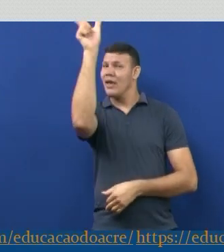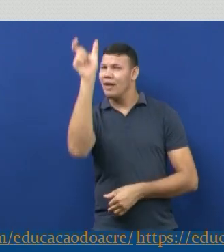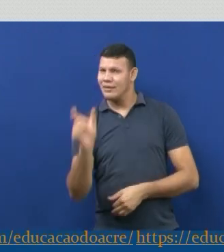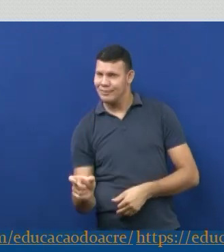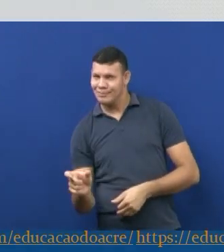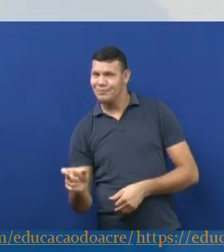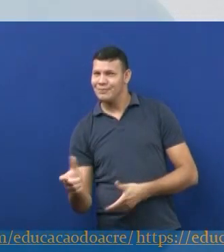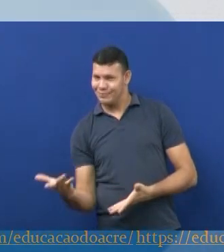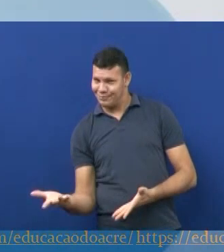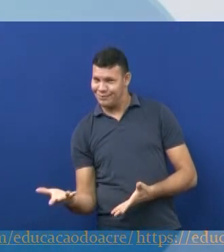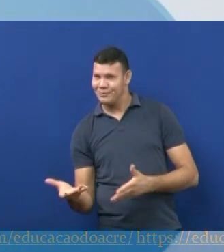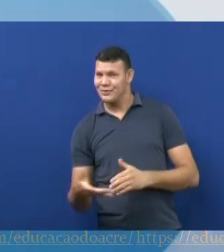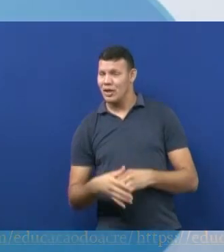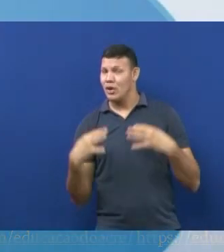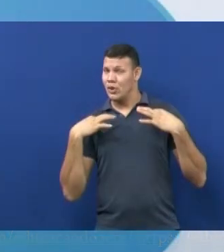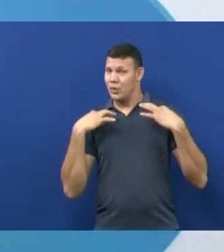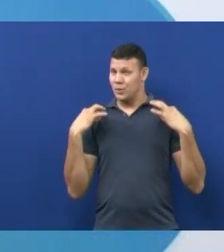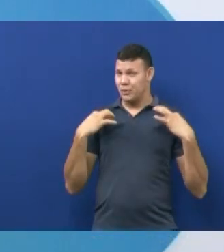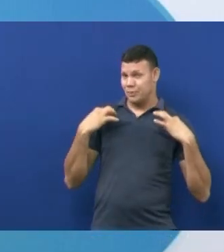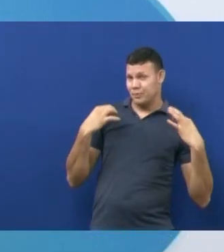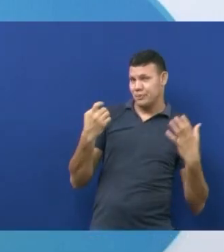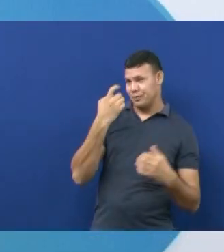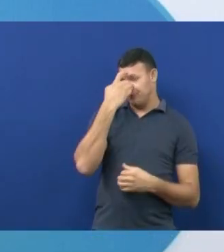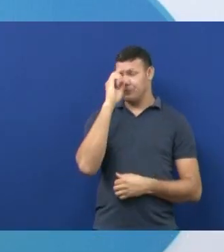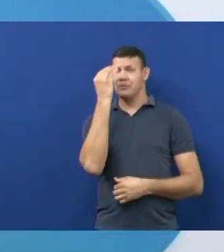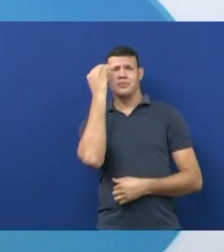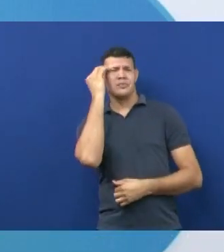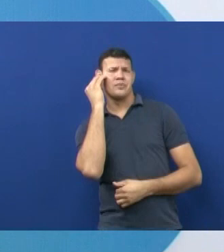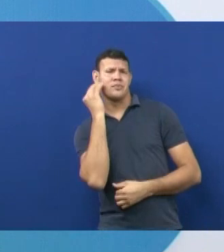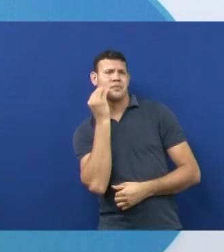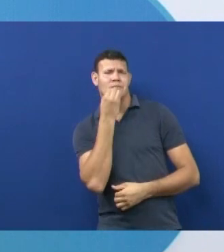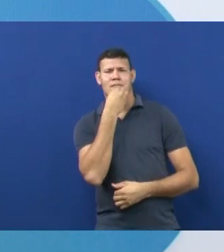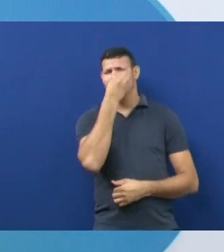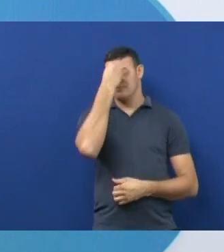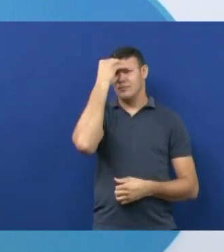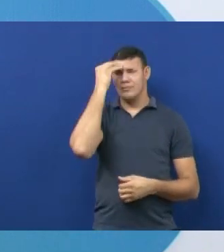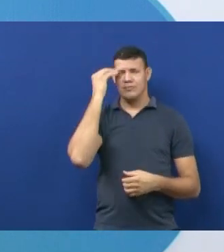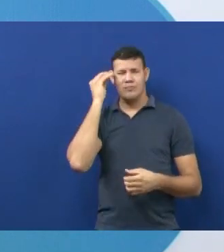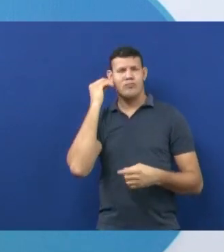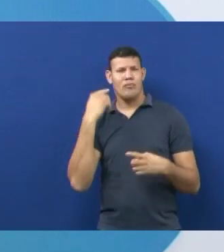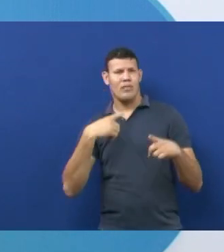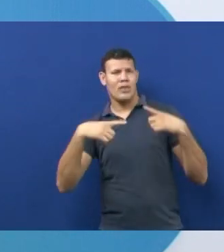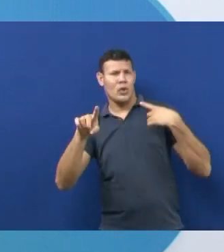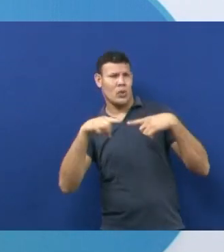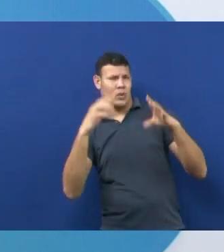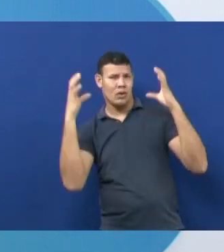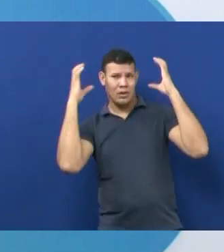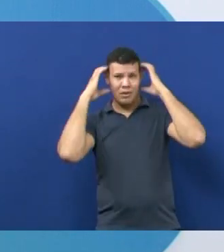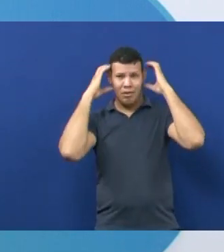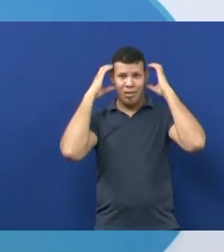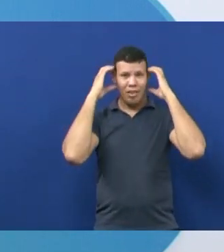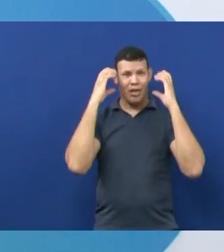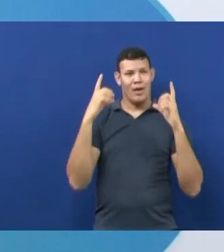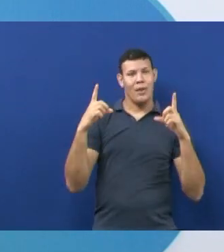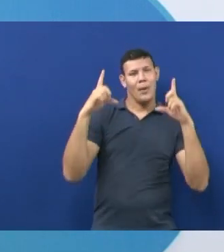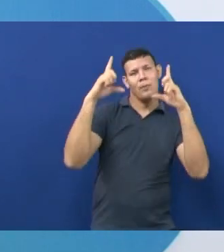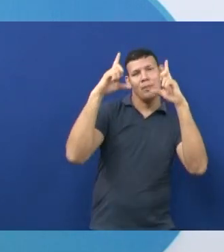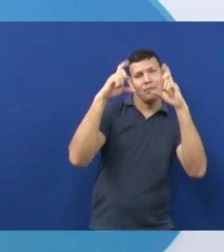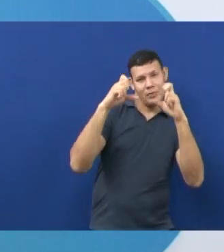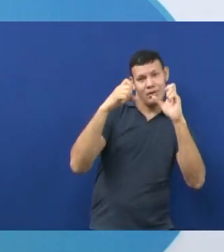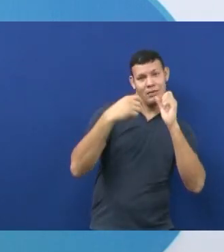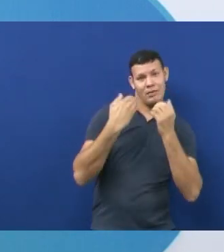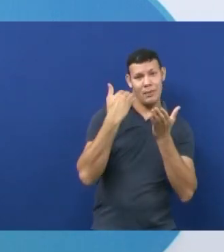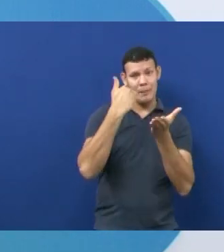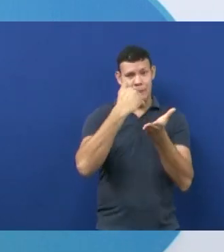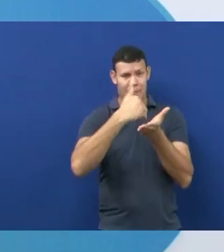personagem. Você vai criar um figurino, uma maquiagem, colocar um som, tira uma foto e mande para o seu professor